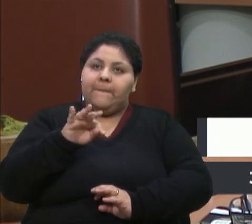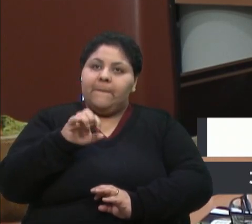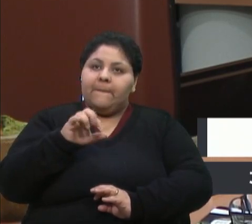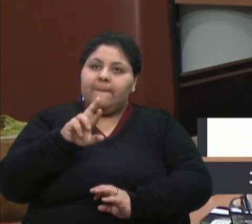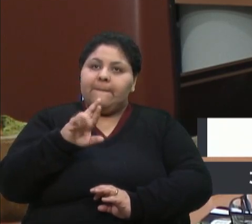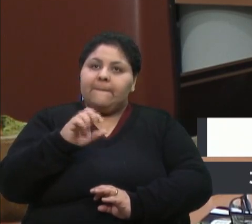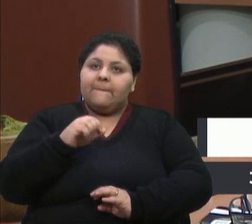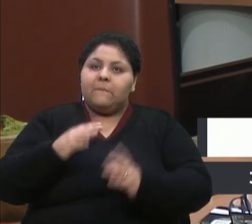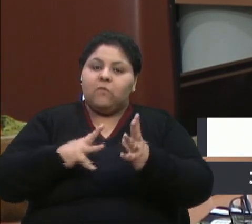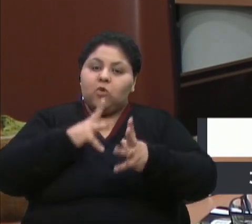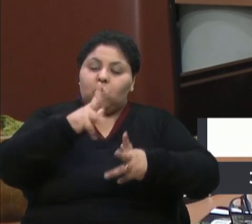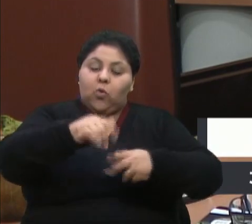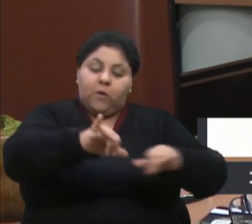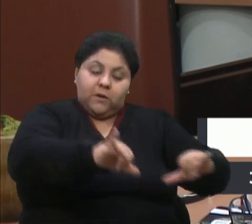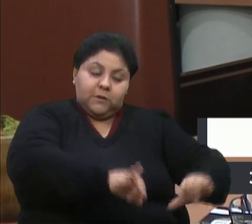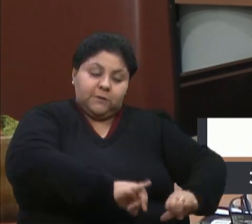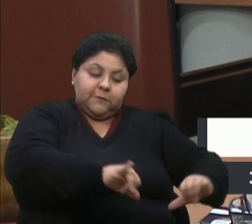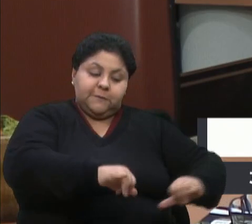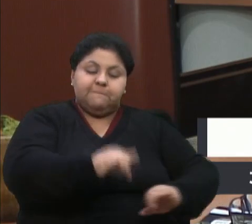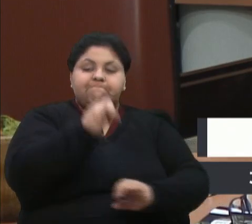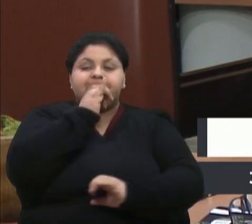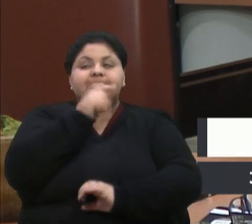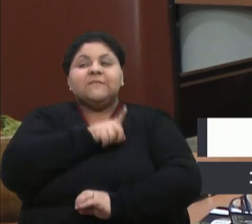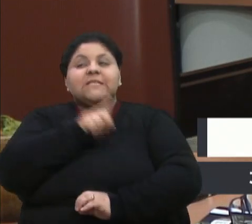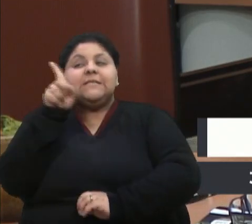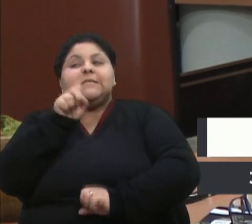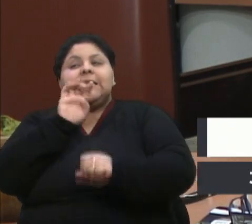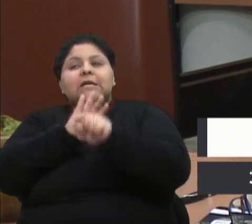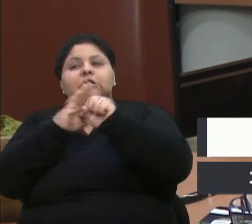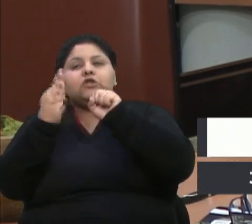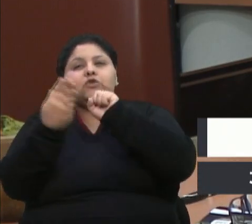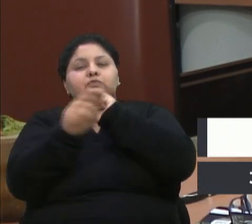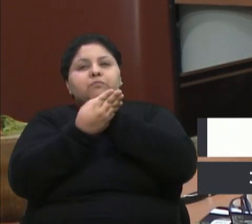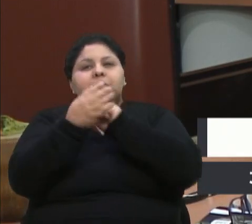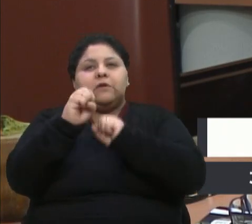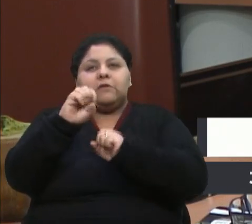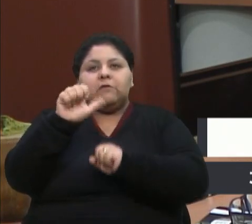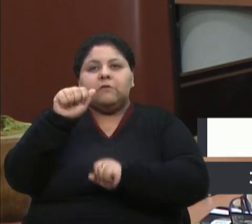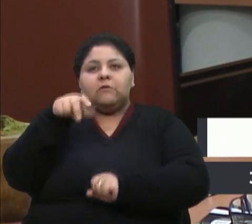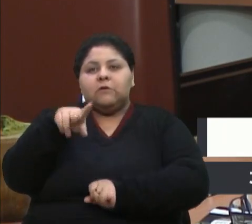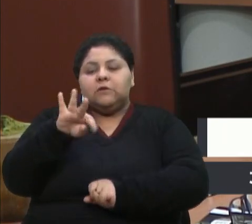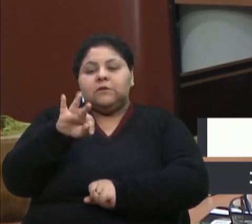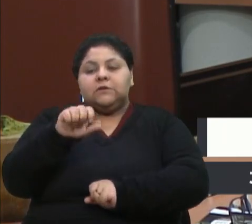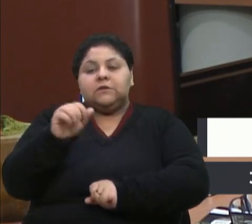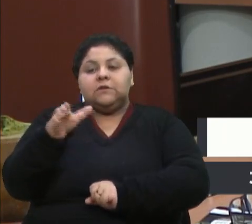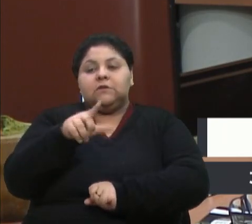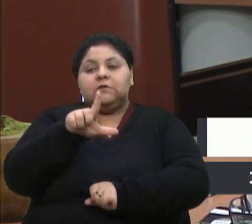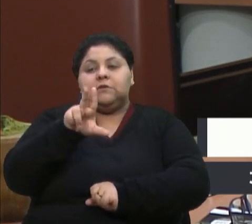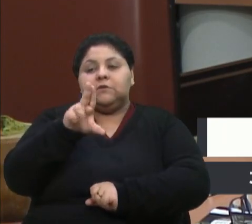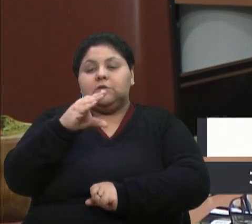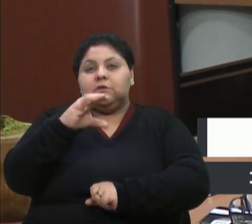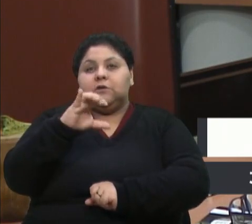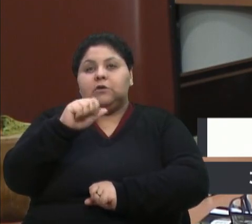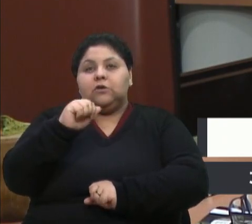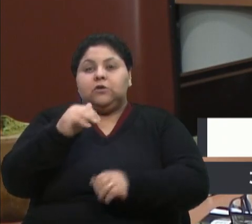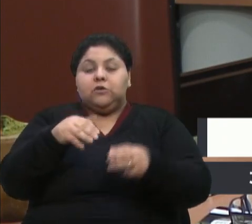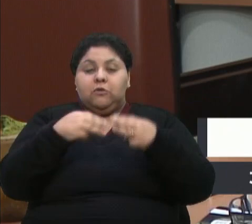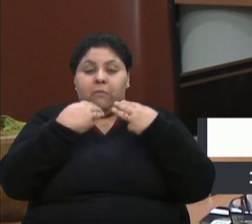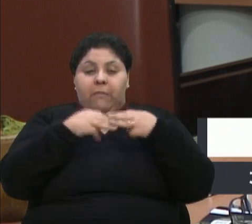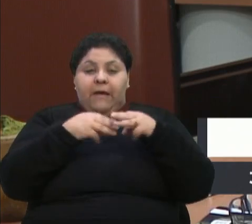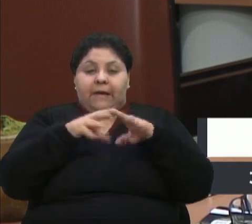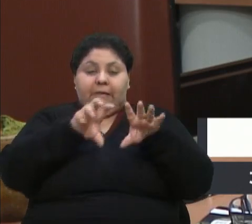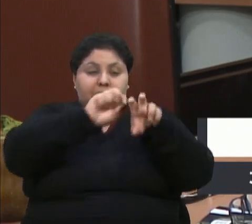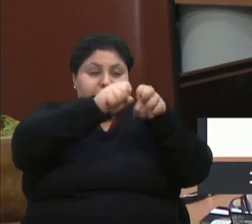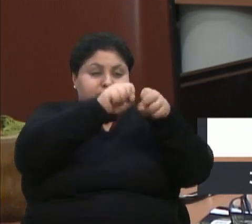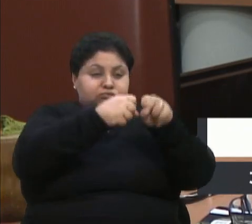sofre, eu vou dar um exemplo, lá na ponte de Santa Lúcia, uma empreiteira podre, não tem estrutura nenhuma, Uma parte, e agora vereador.